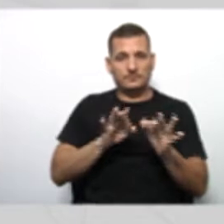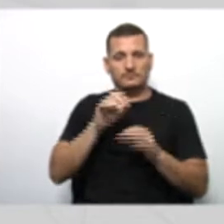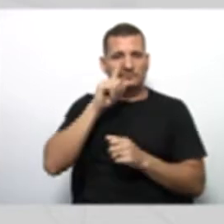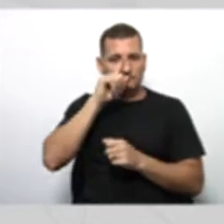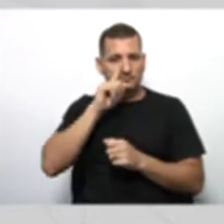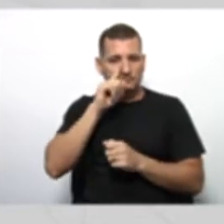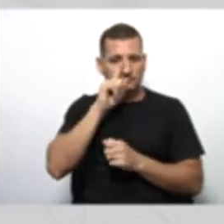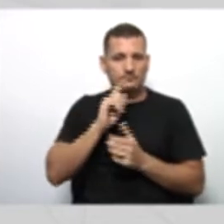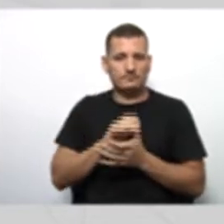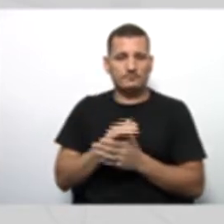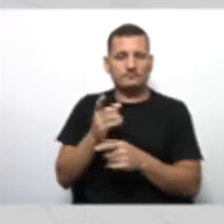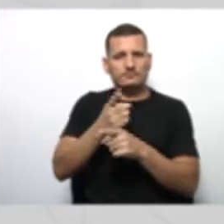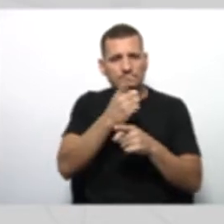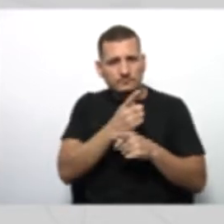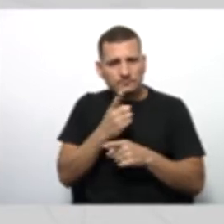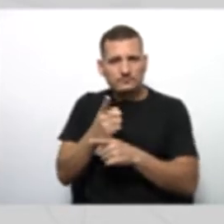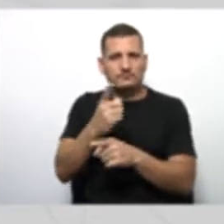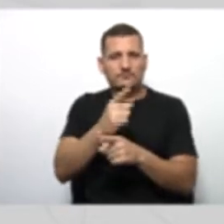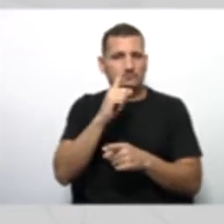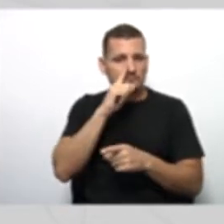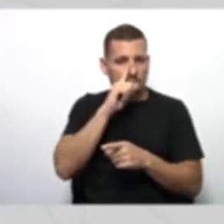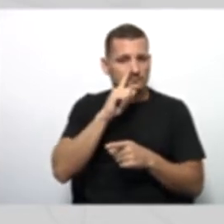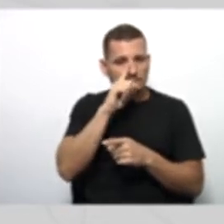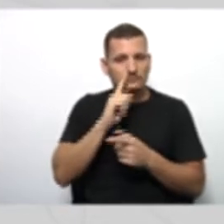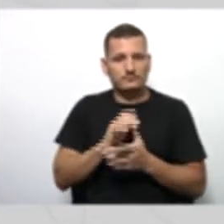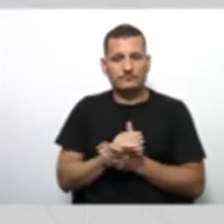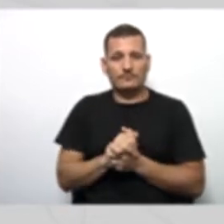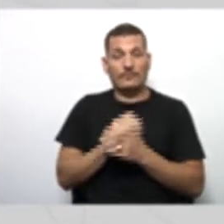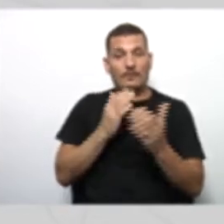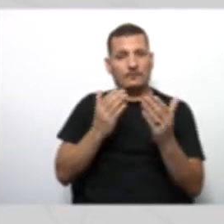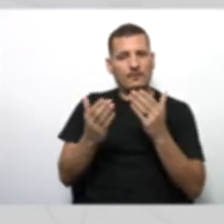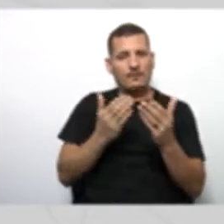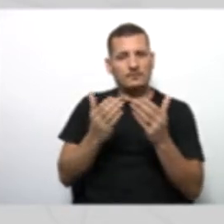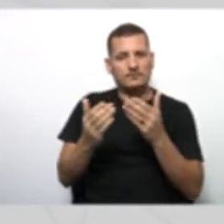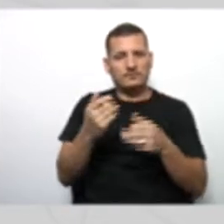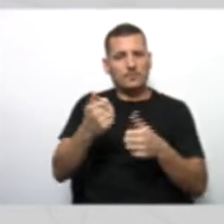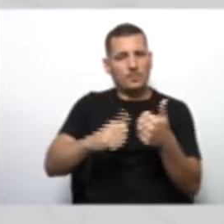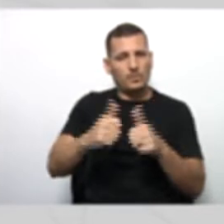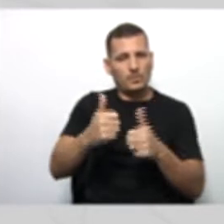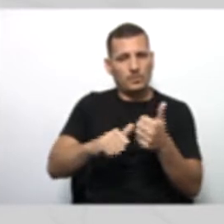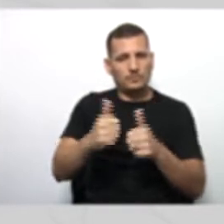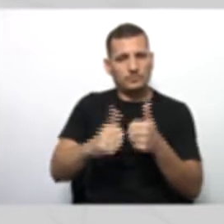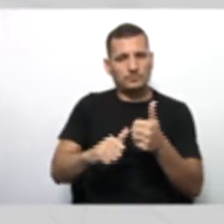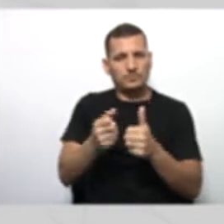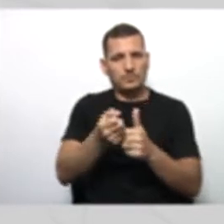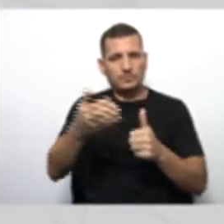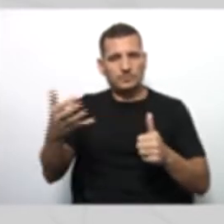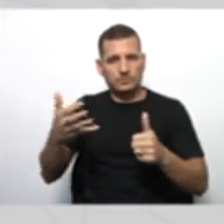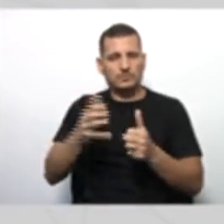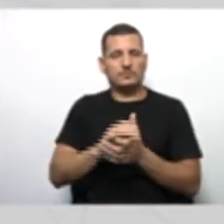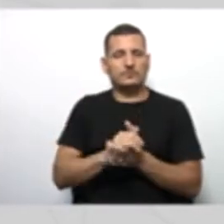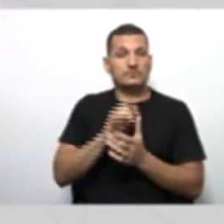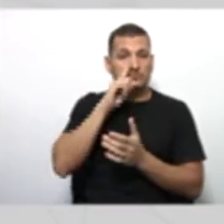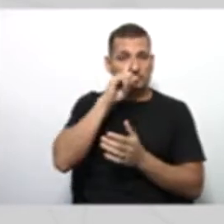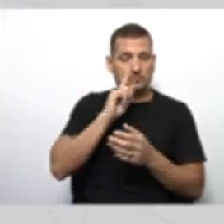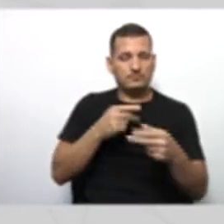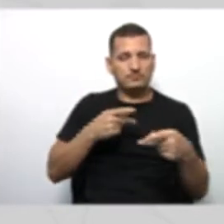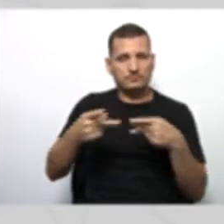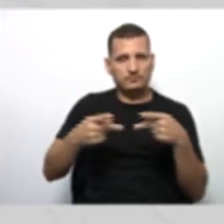riscos, identificação de riscos, análise qualitativa e quantitativa de riscos de